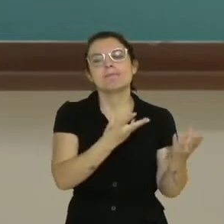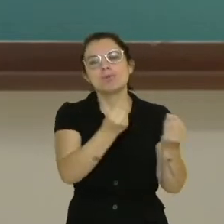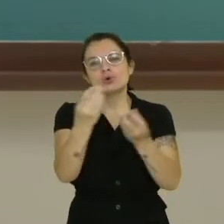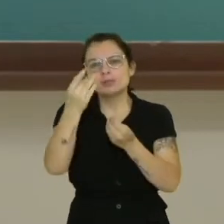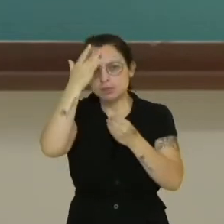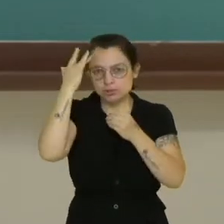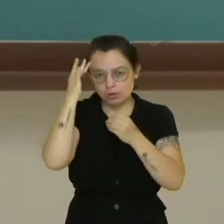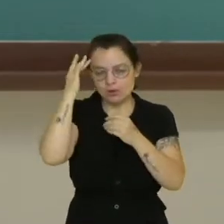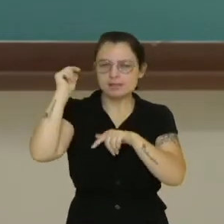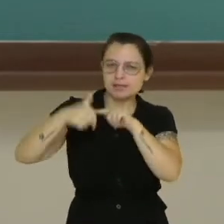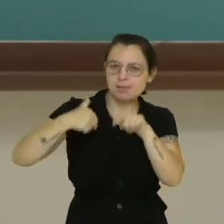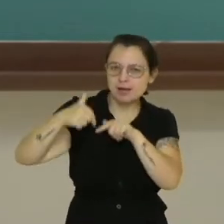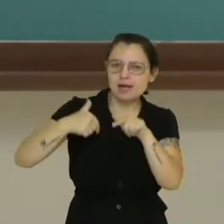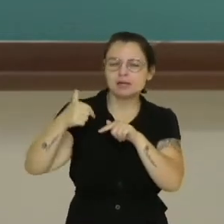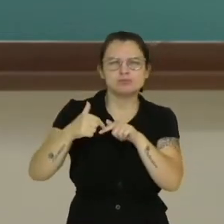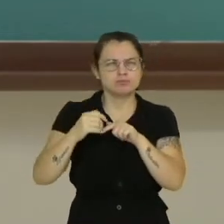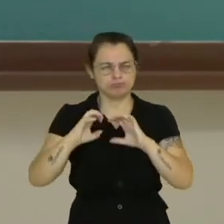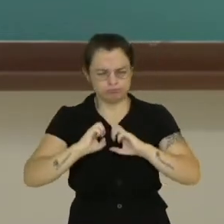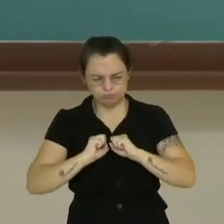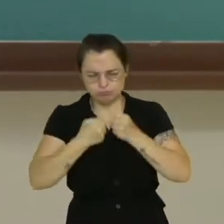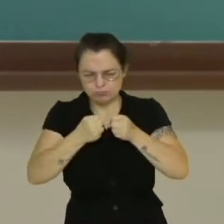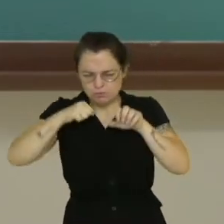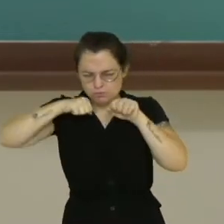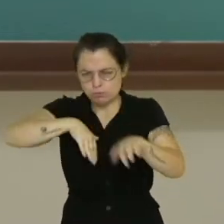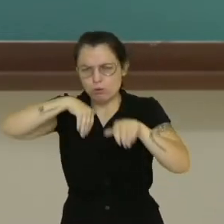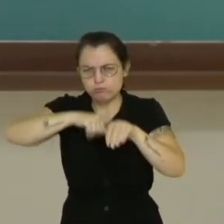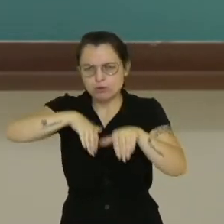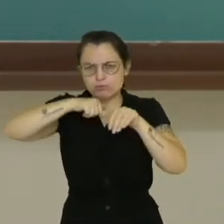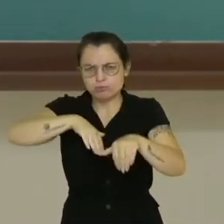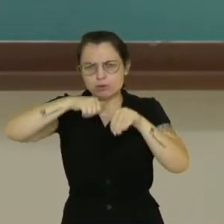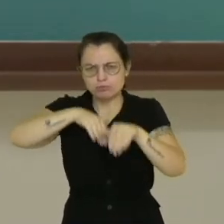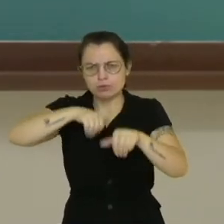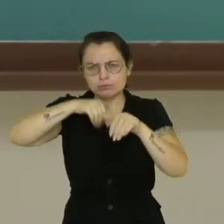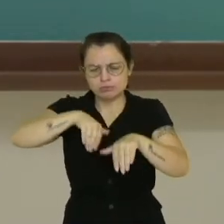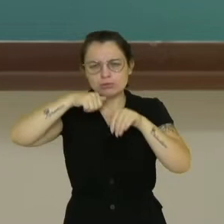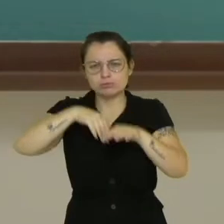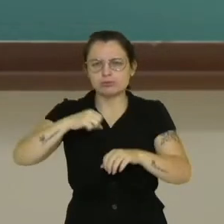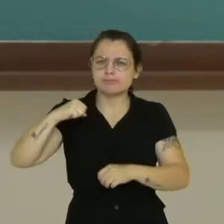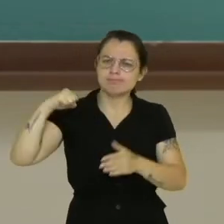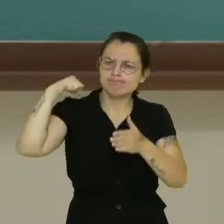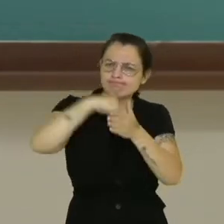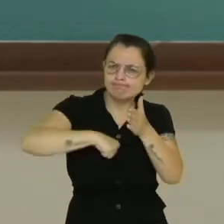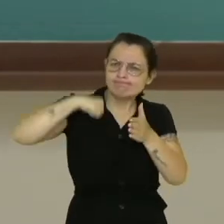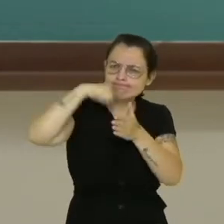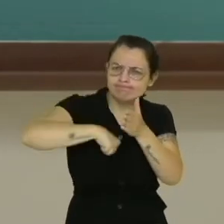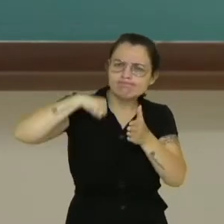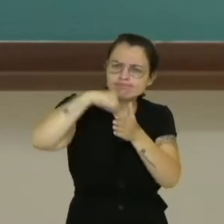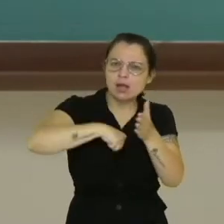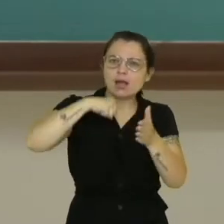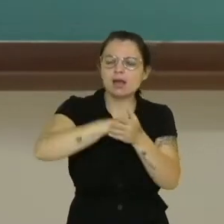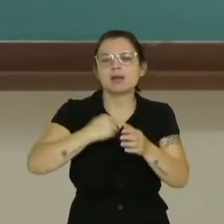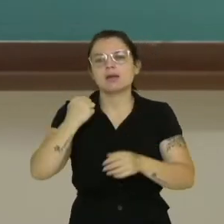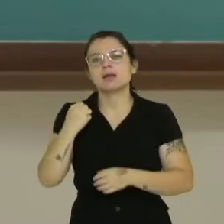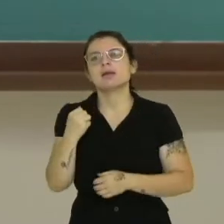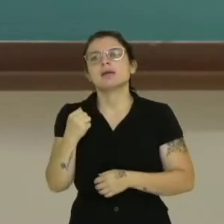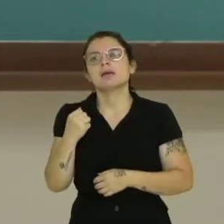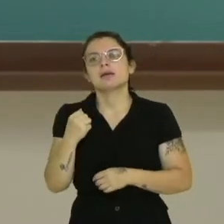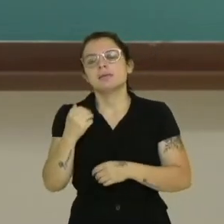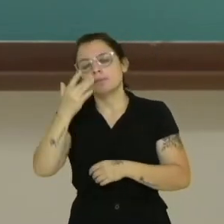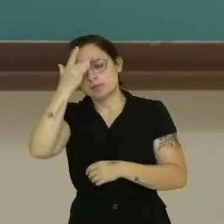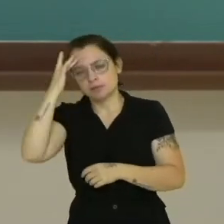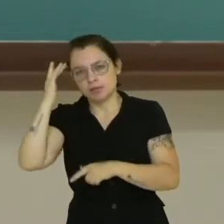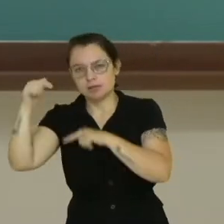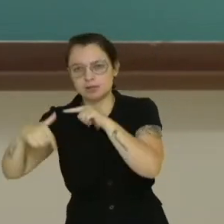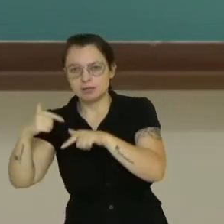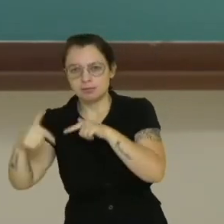luta. Tá? Foram frutos de muitos conflitos entre os empregados de um lado e os patrões